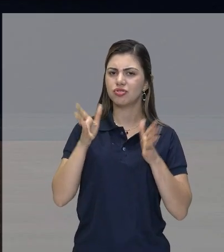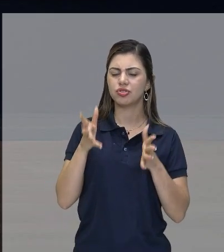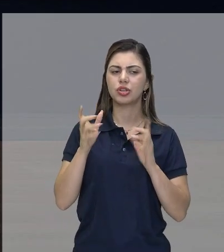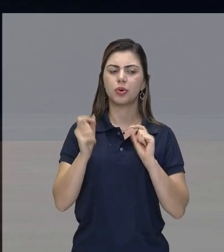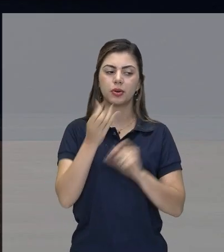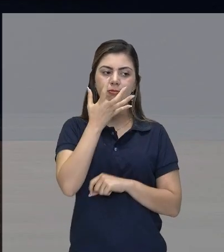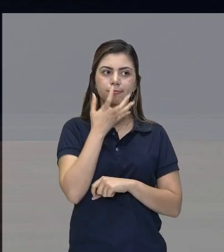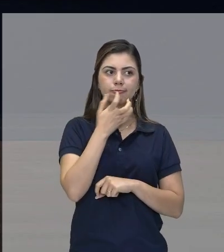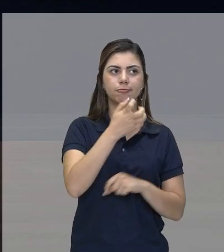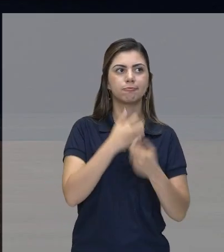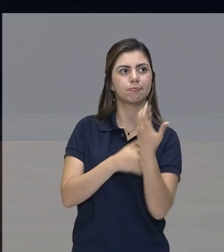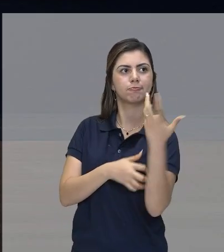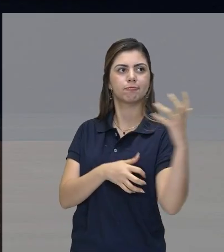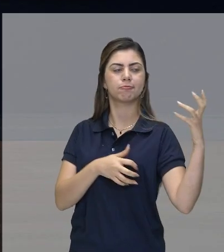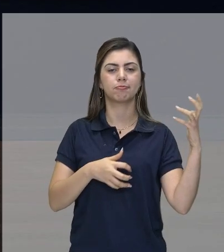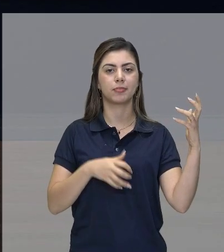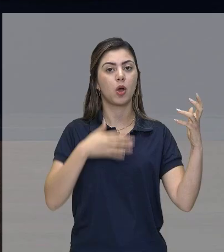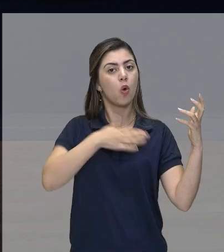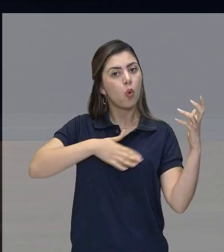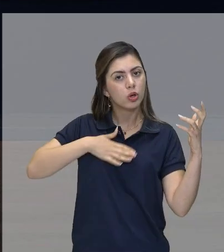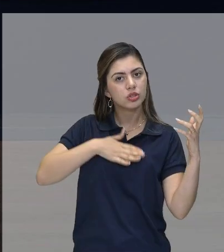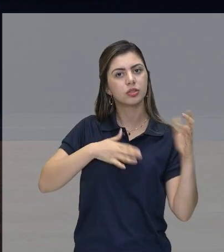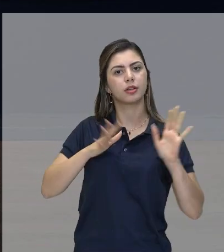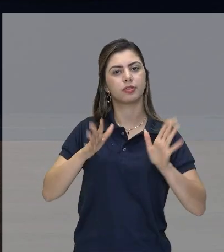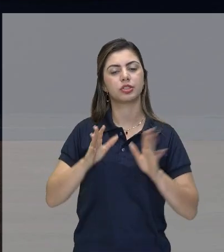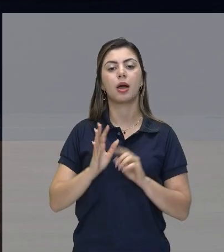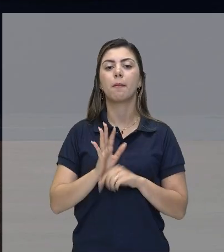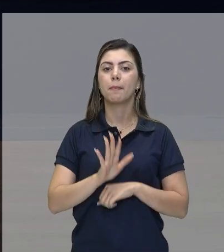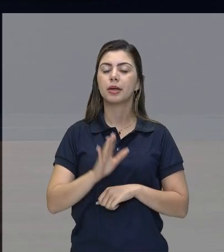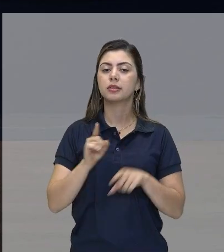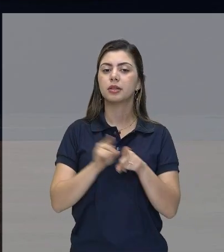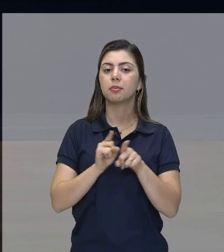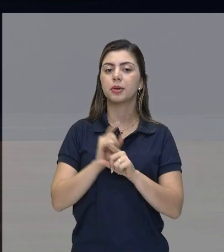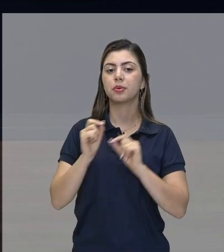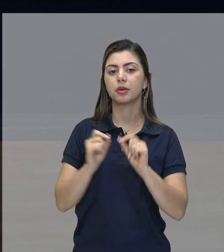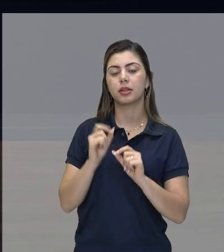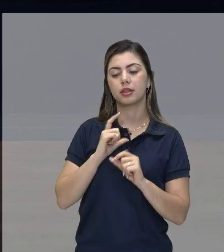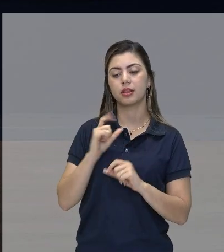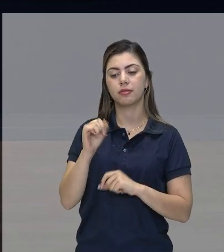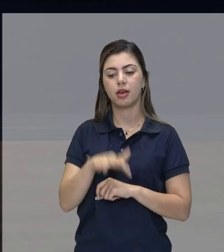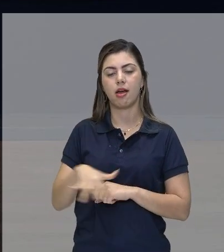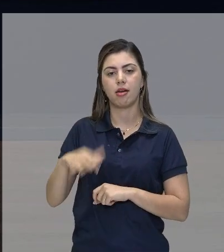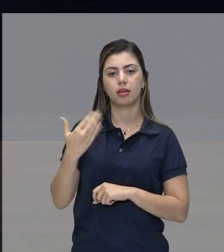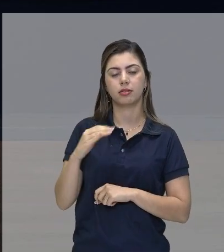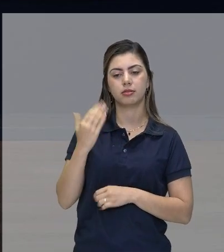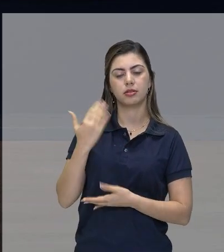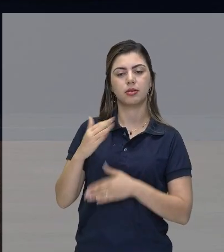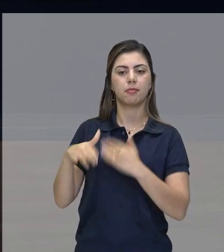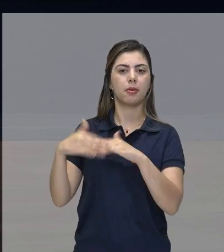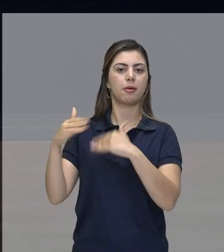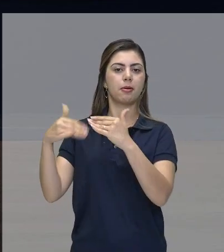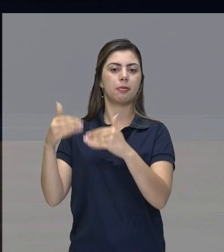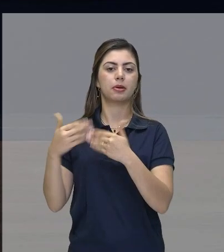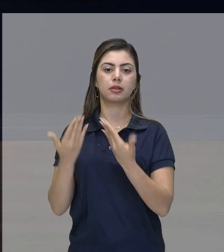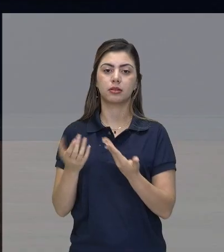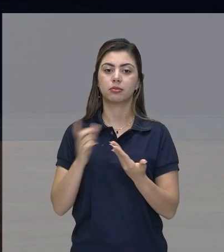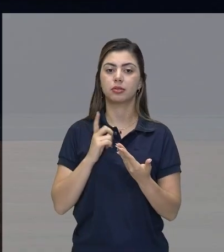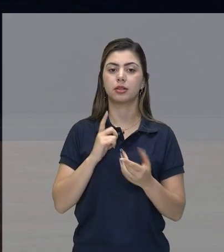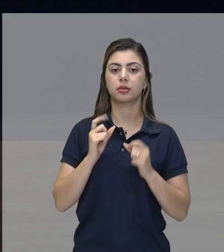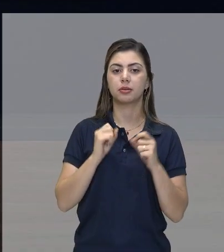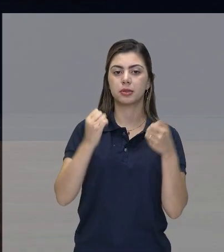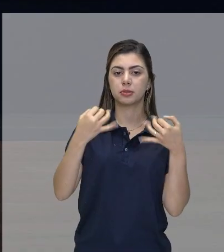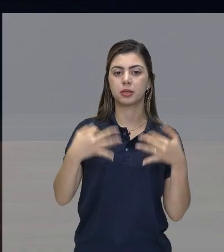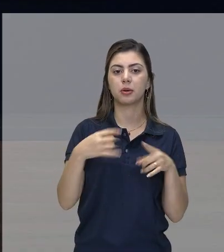essas observações que ele realizava, mas também revolucionou a ciência, fornecendo ali uma explicação para